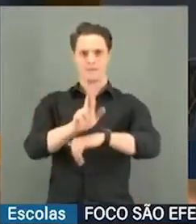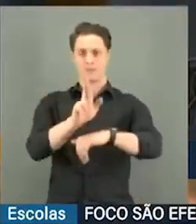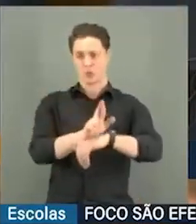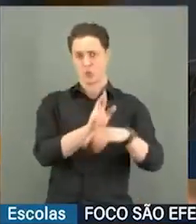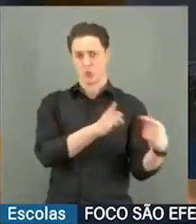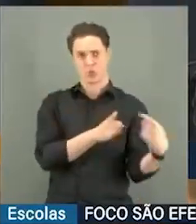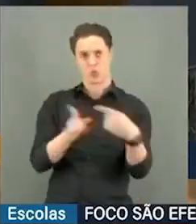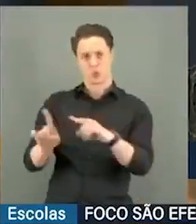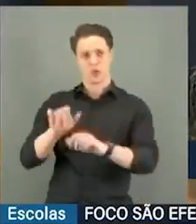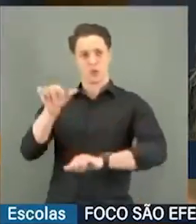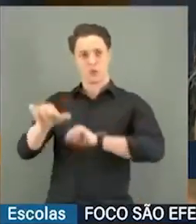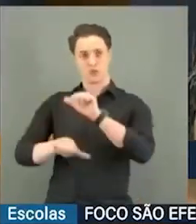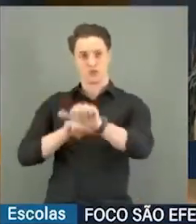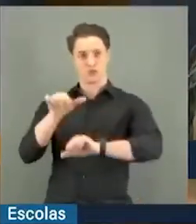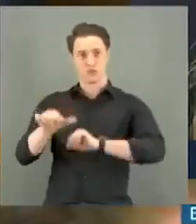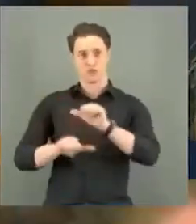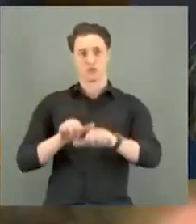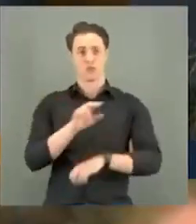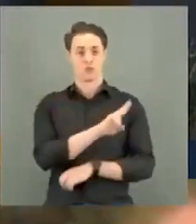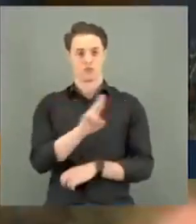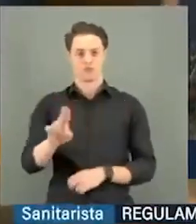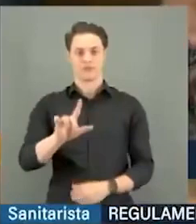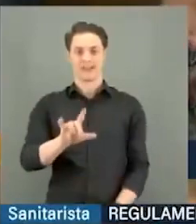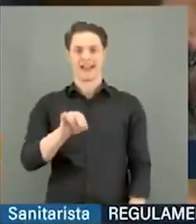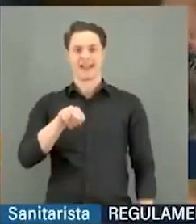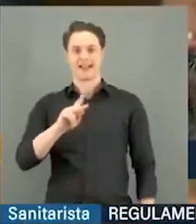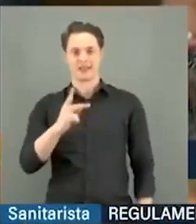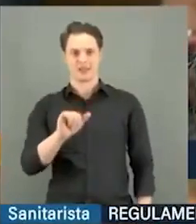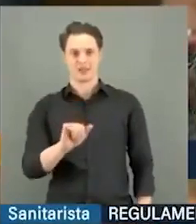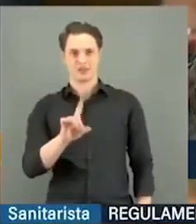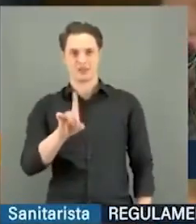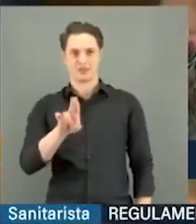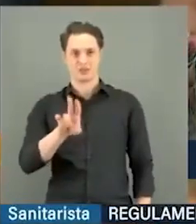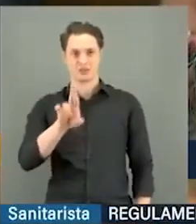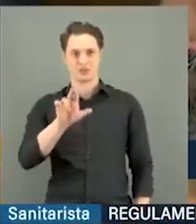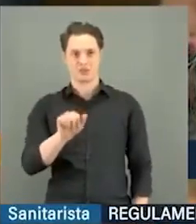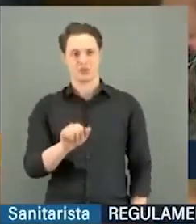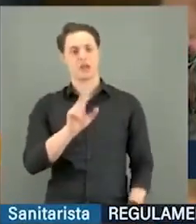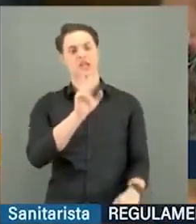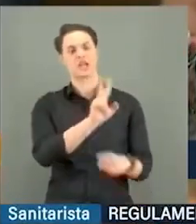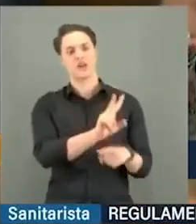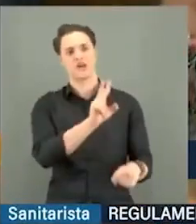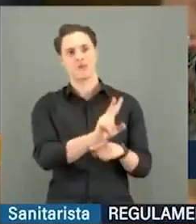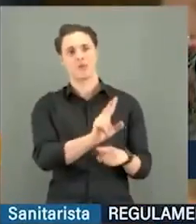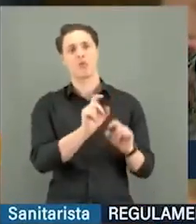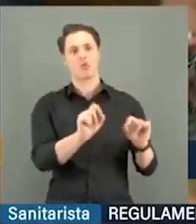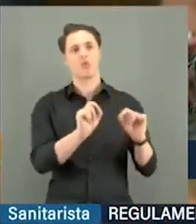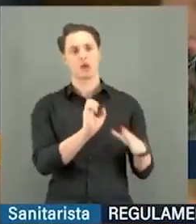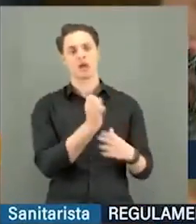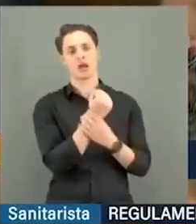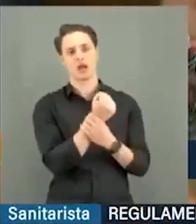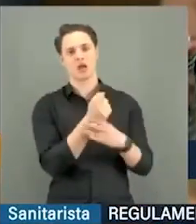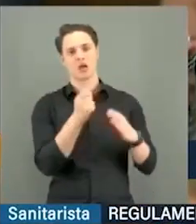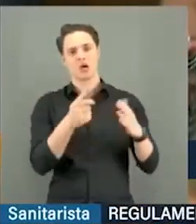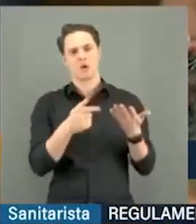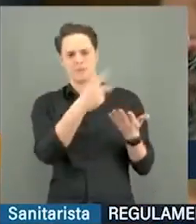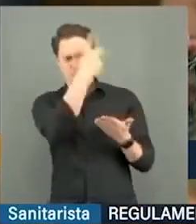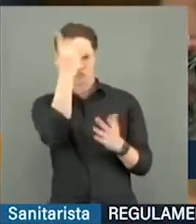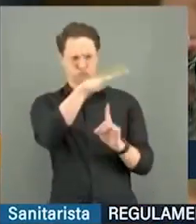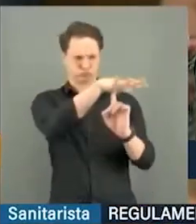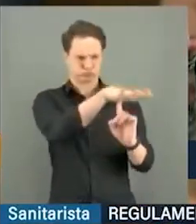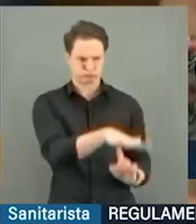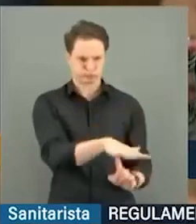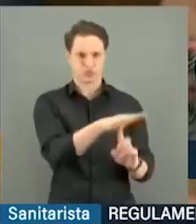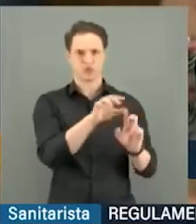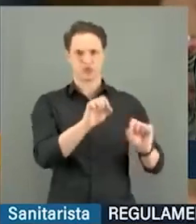reformas. Era da chamada linha dura. Defendia a preservação do aparato repressivo, os porões